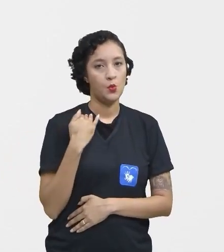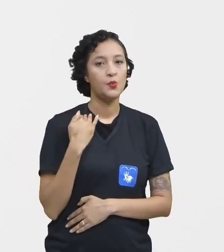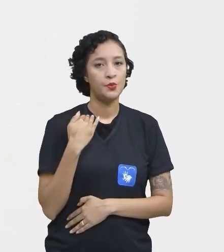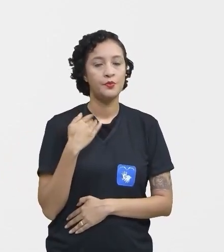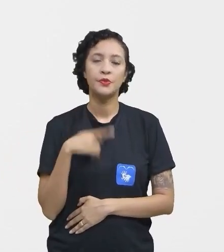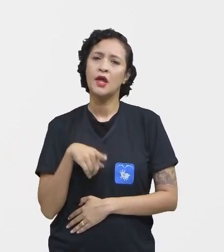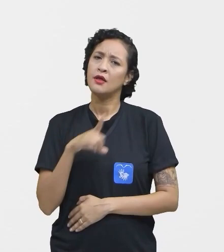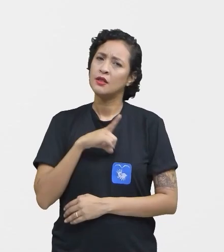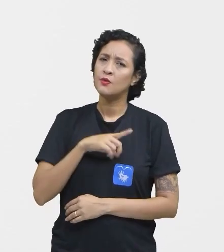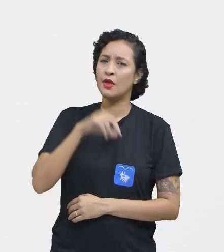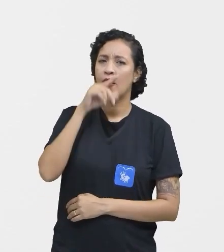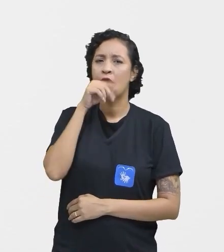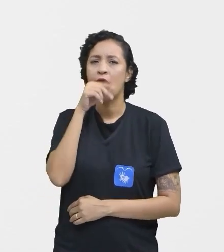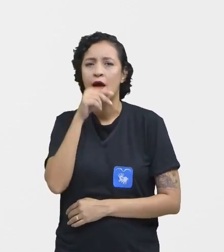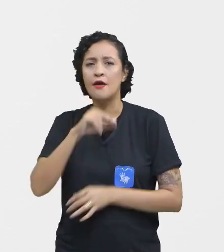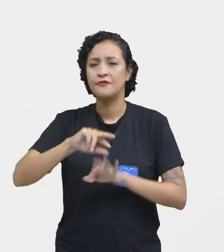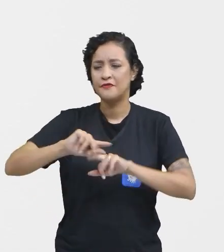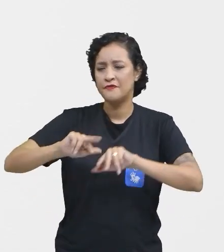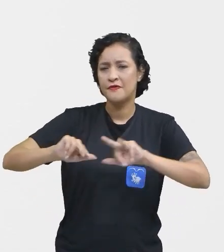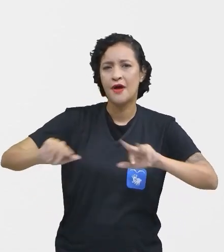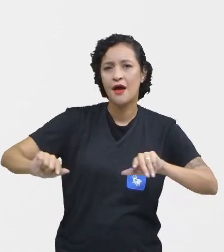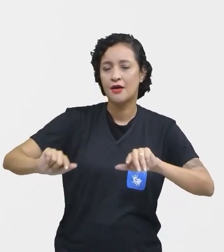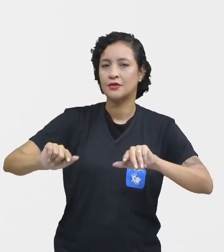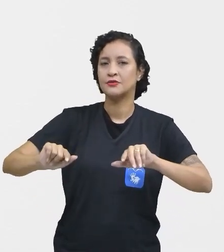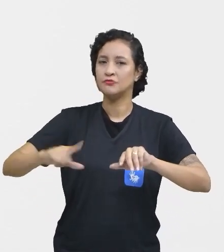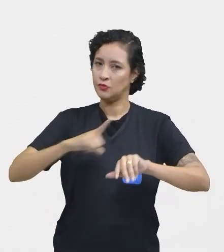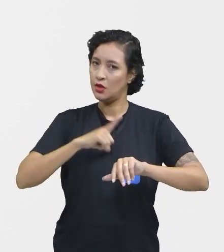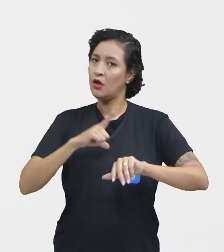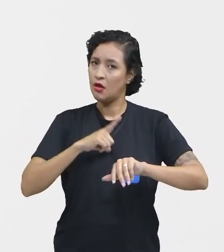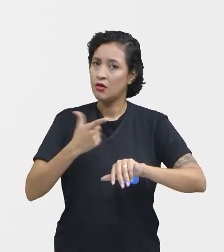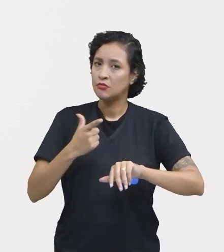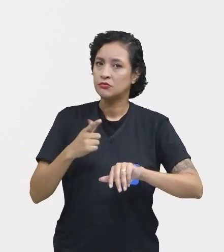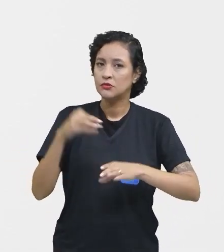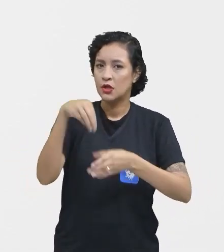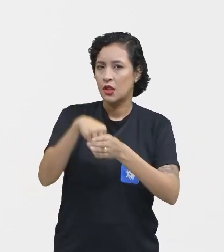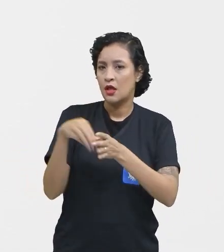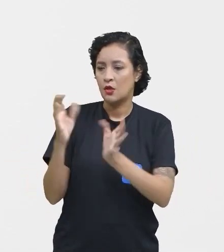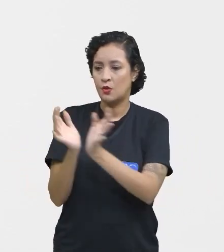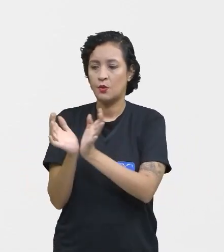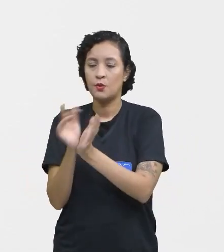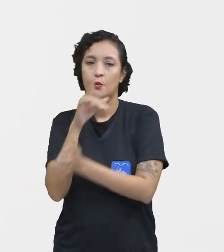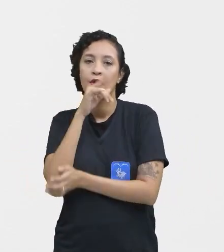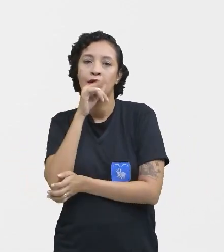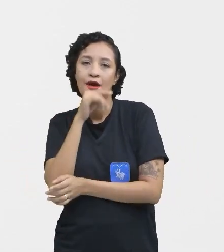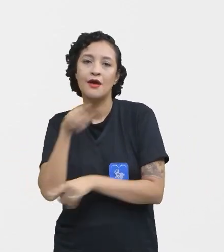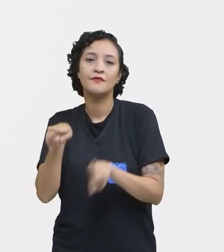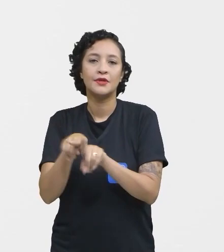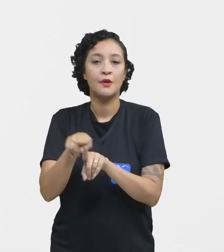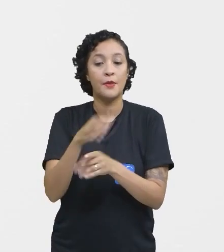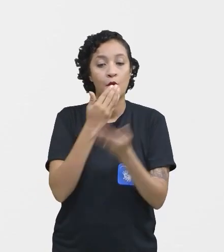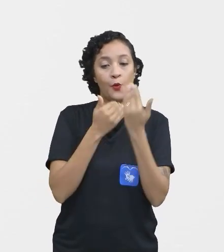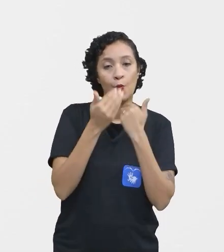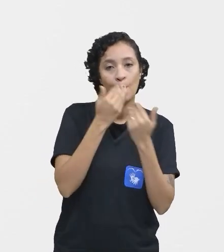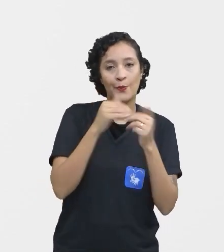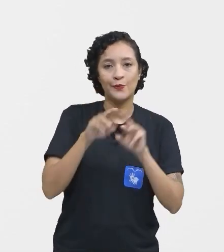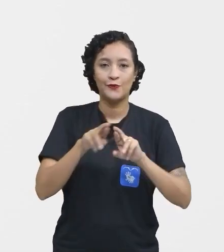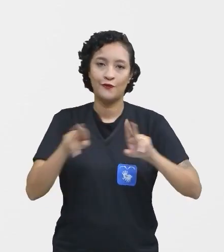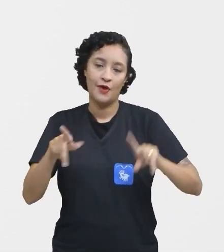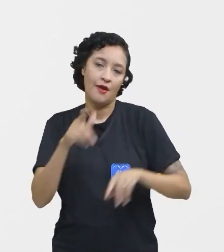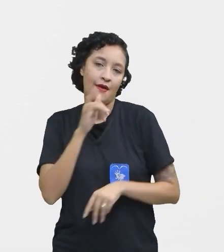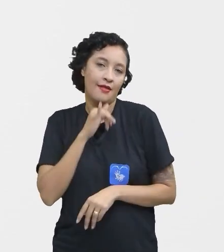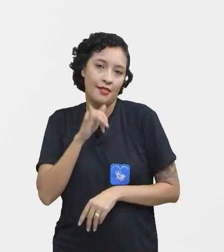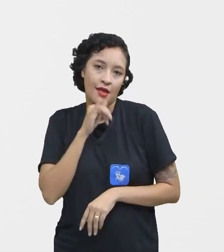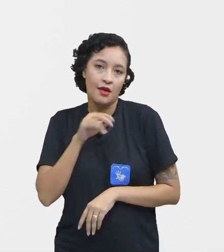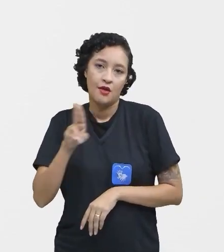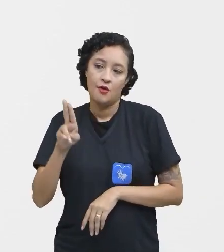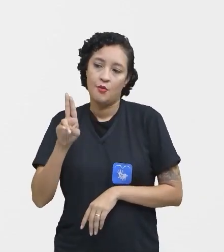muitas espécies, variadas espécies diferentes e também alimentação diferente, né? Como os urubus, eles